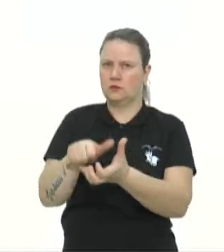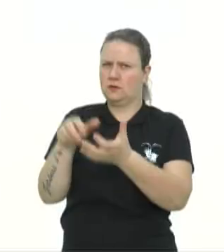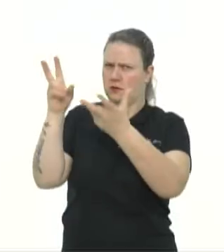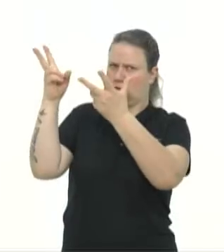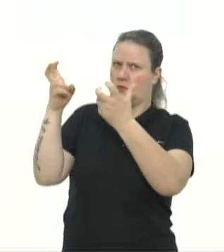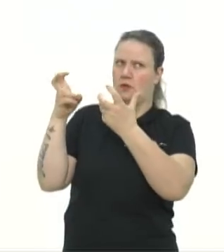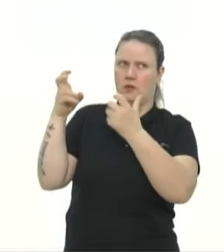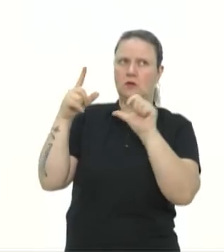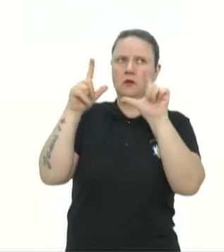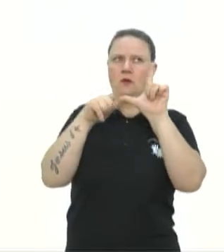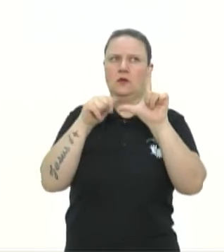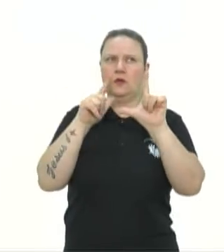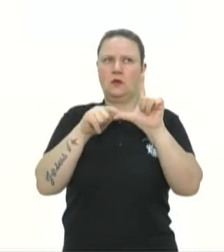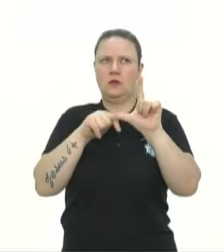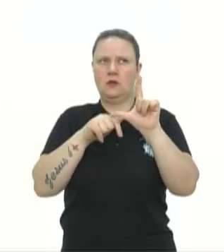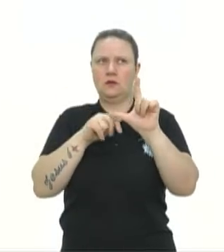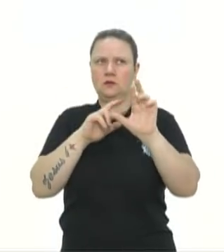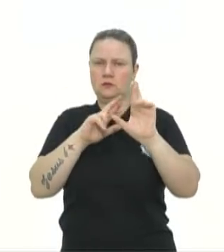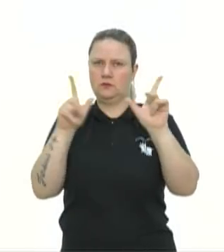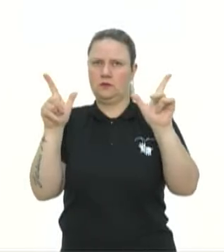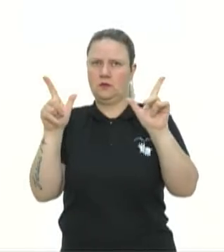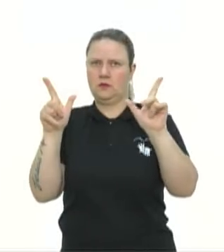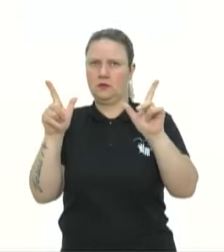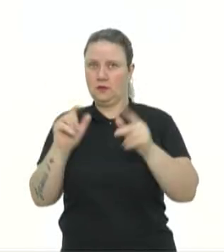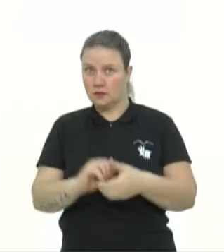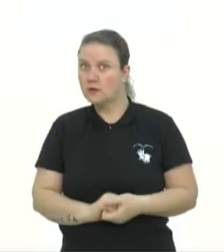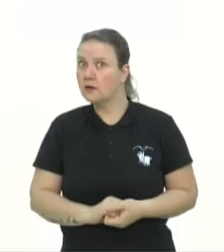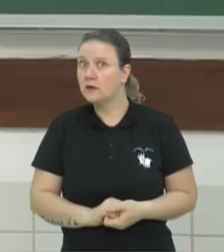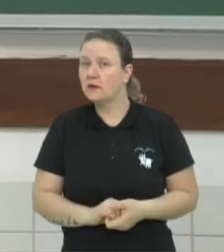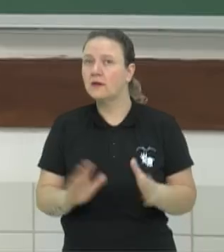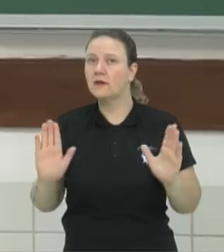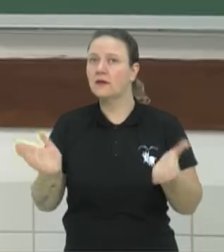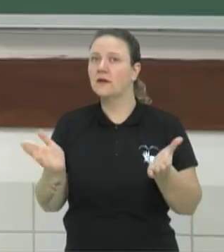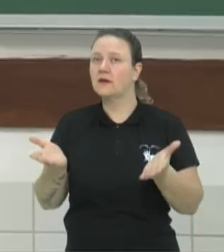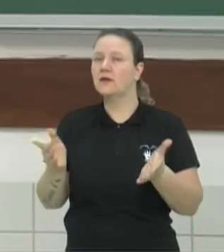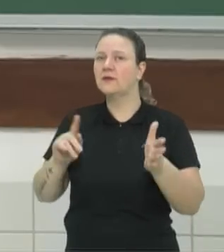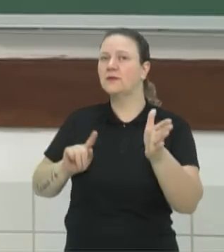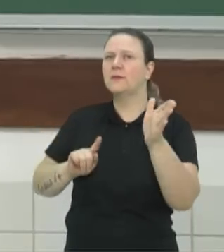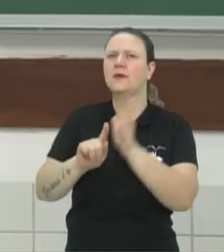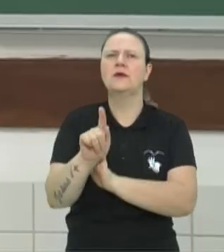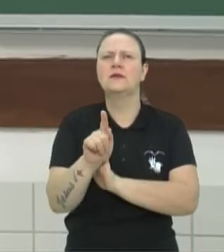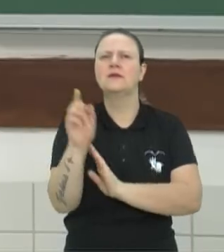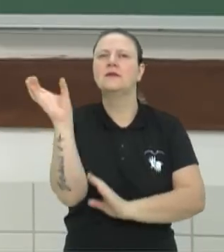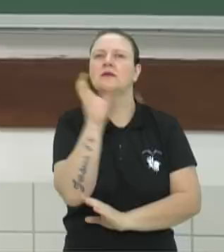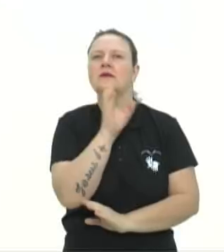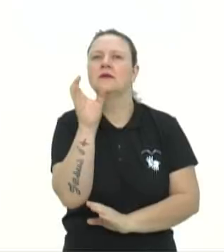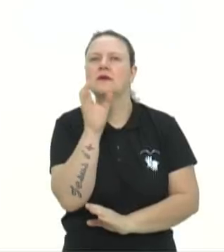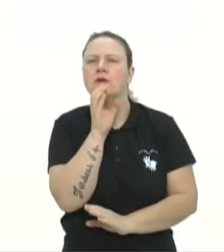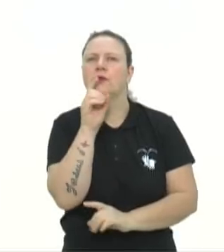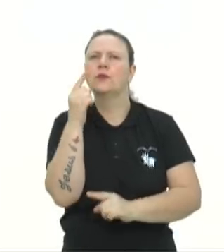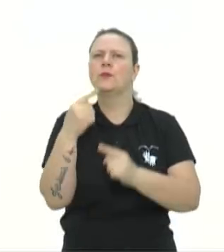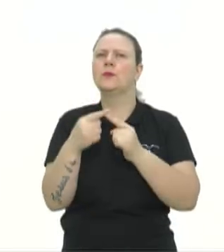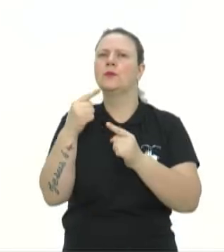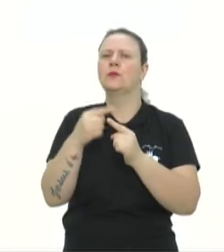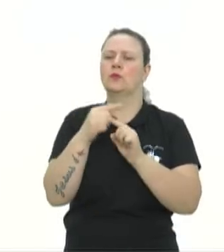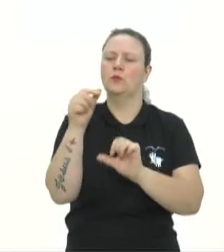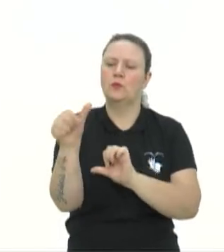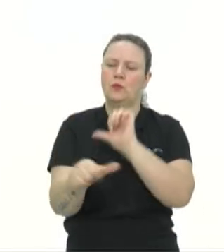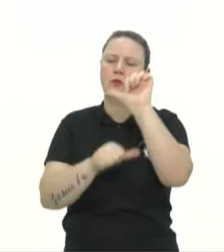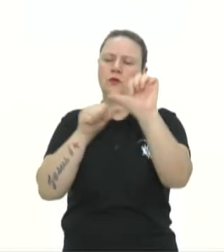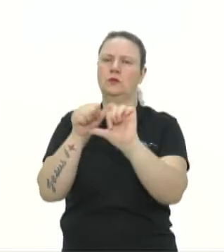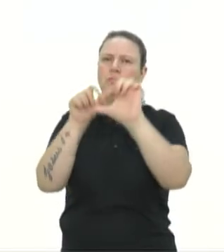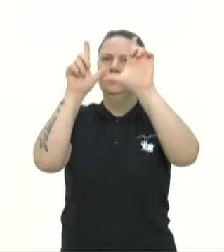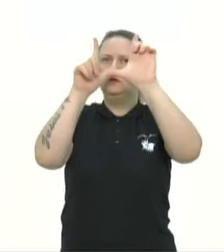estão diferentes, pessoal? Nós temos um quiz aqui então para vocês. Por que houve alteração na letra